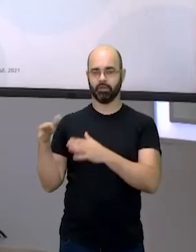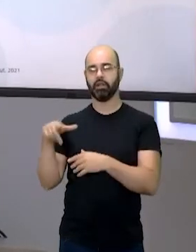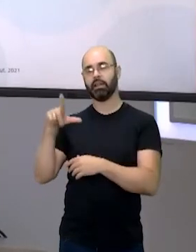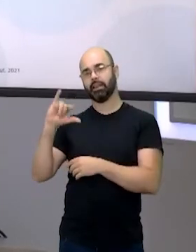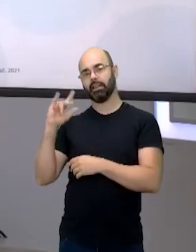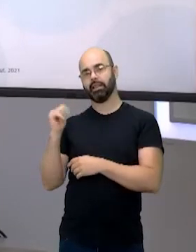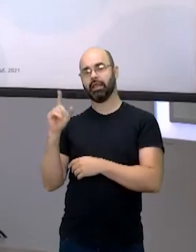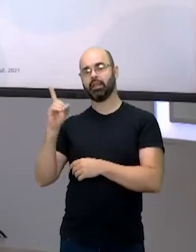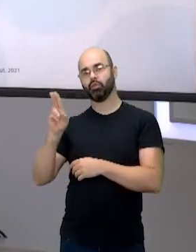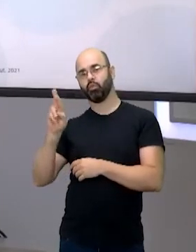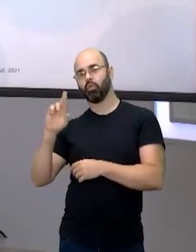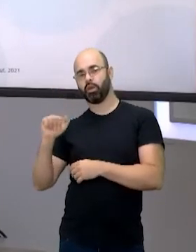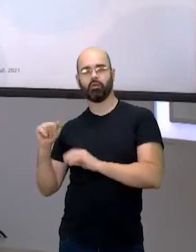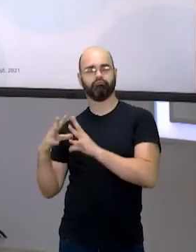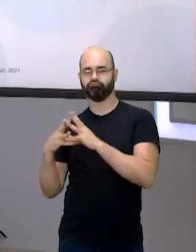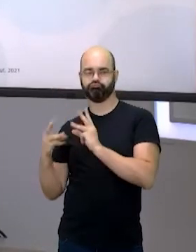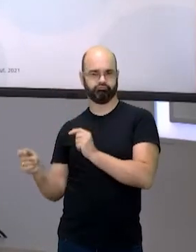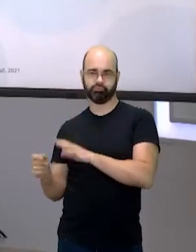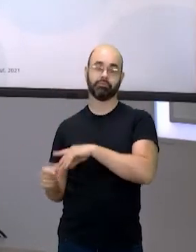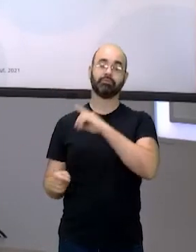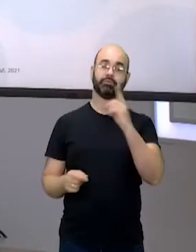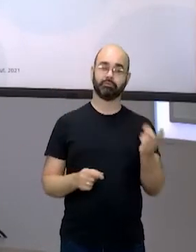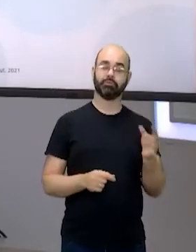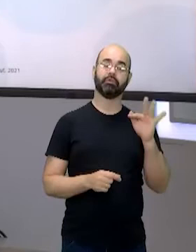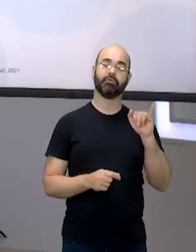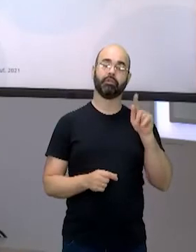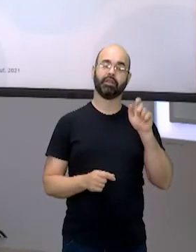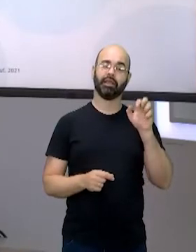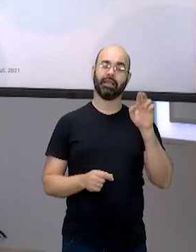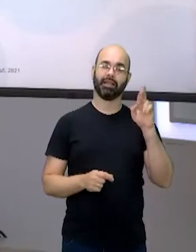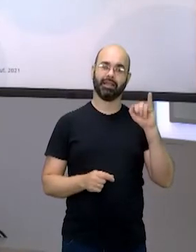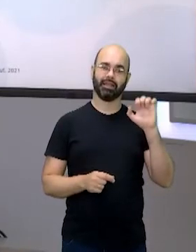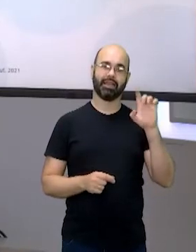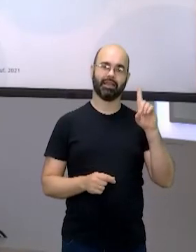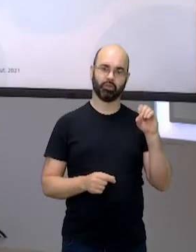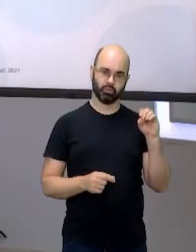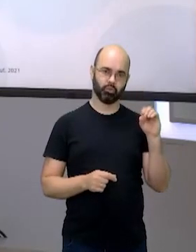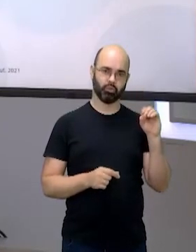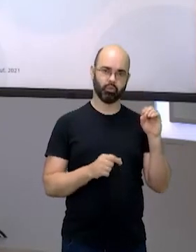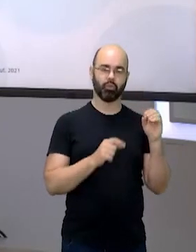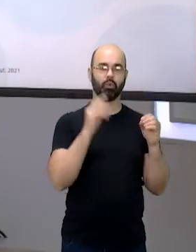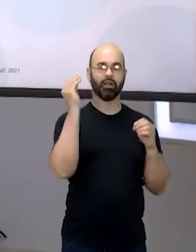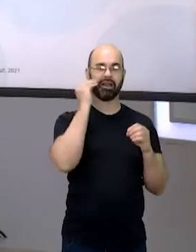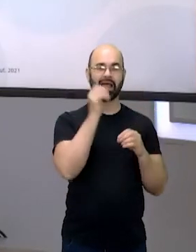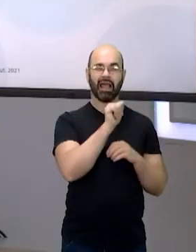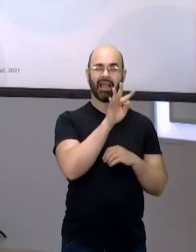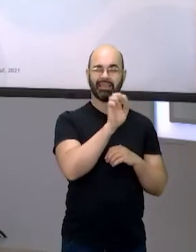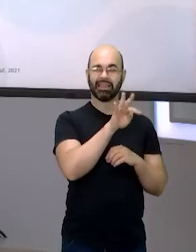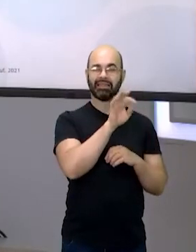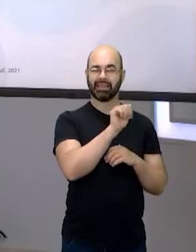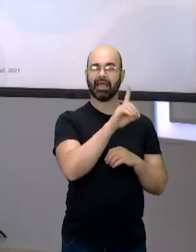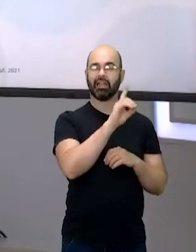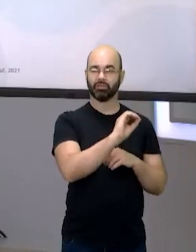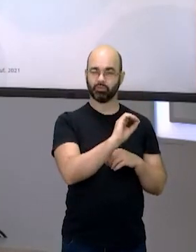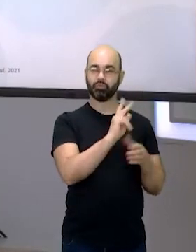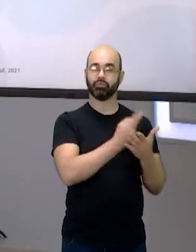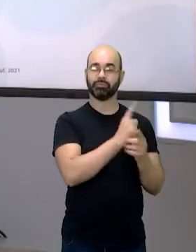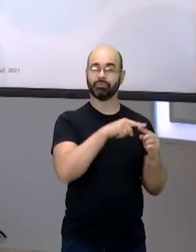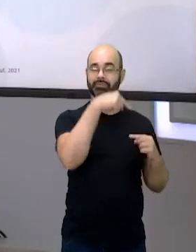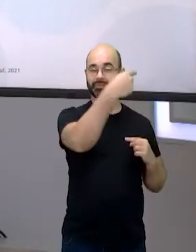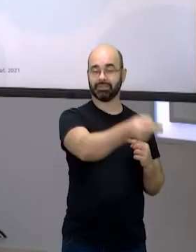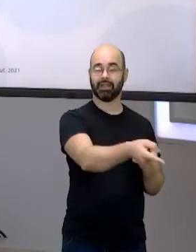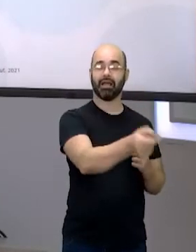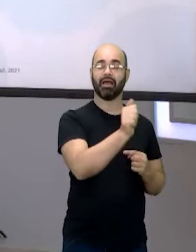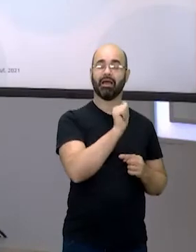enterrada de vez, do outro, o Figueiredo abafa o atentado do Rio Centro, mesmo acontecido depois da anistia.